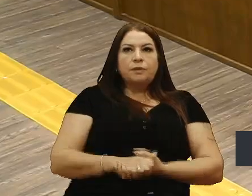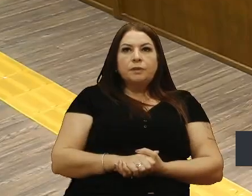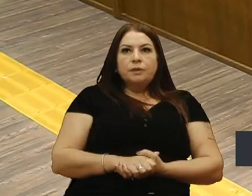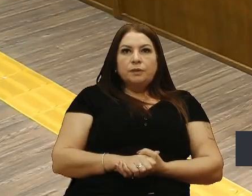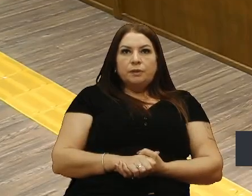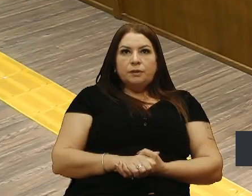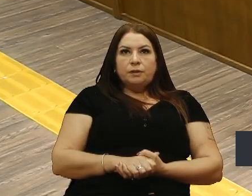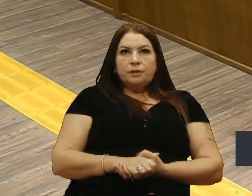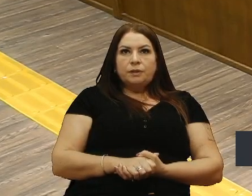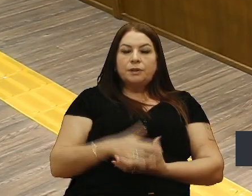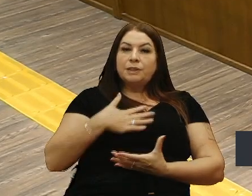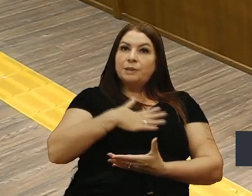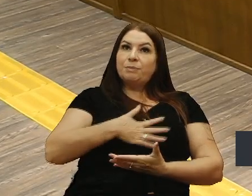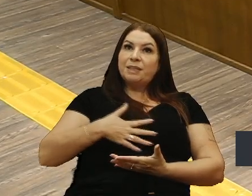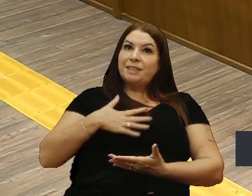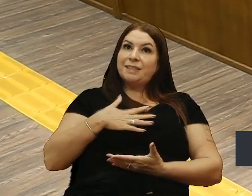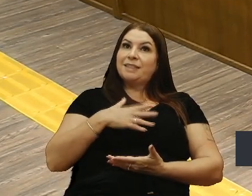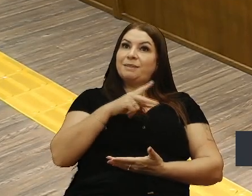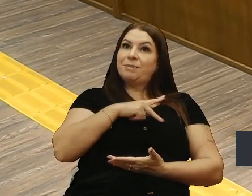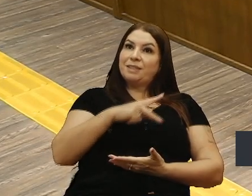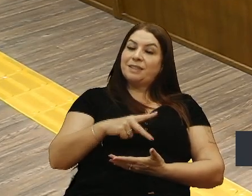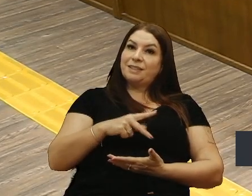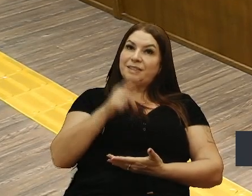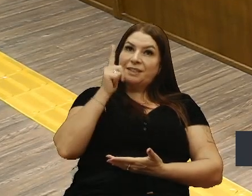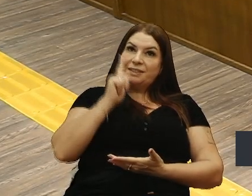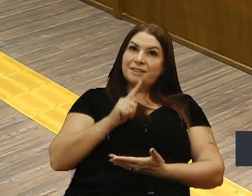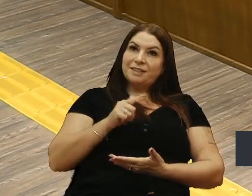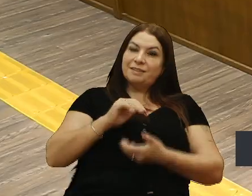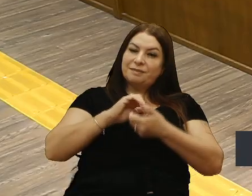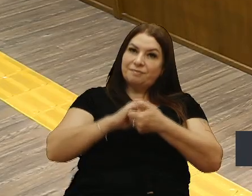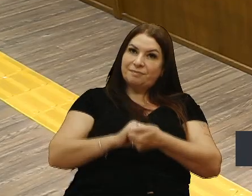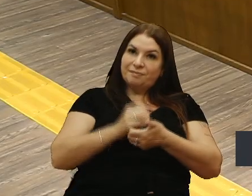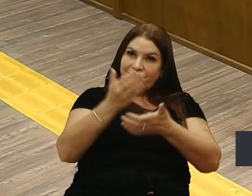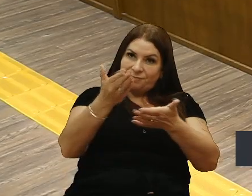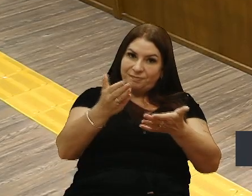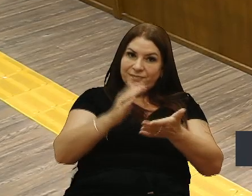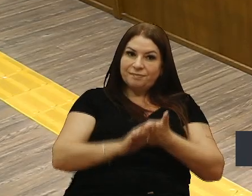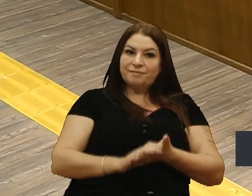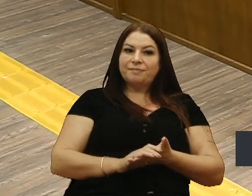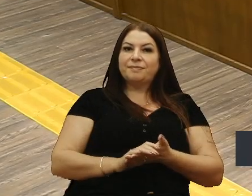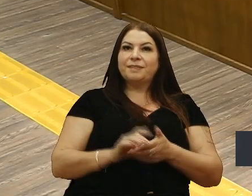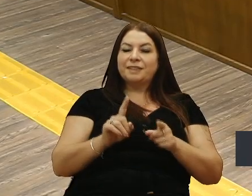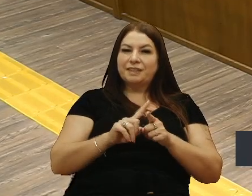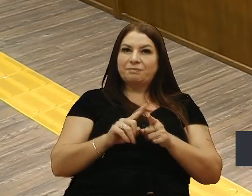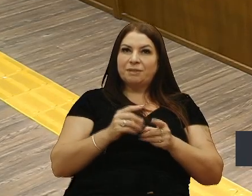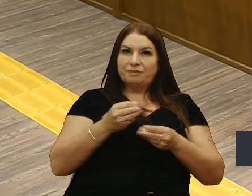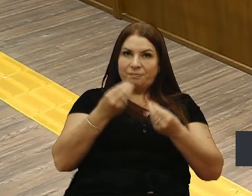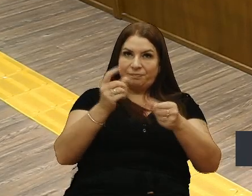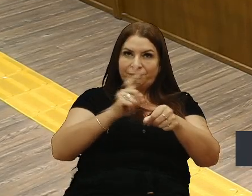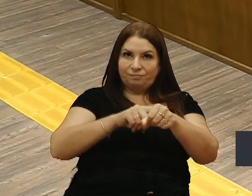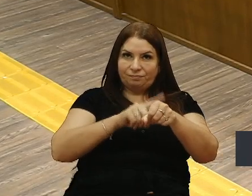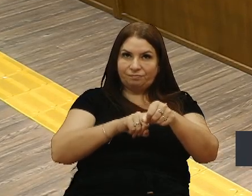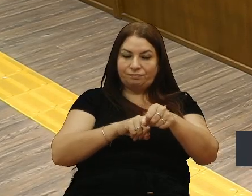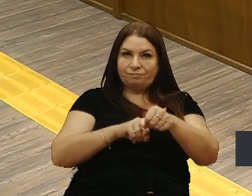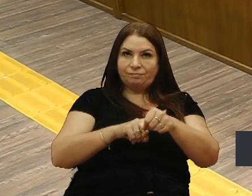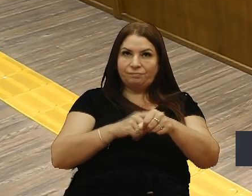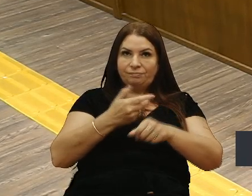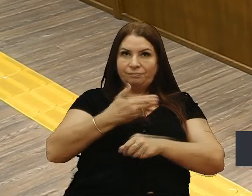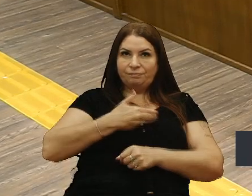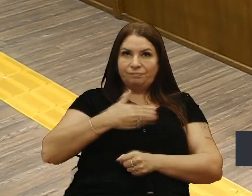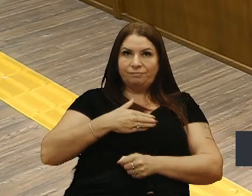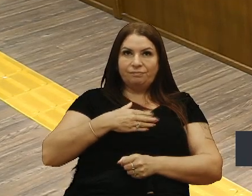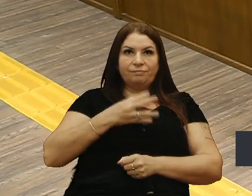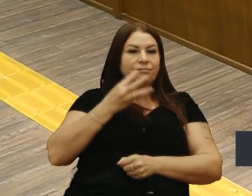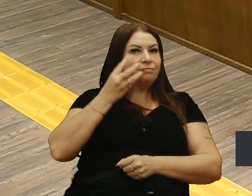Bard. Que prazer, presidente Lucas Carenhato. Meus cumprimentos a Vossa Excelência e de imediato eu vou ceder a parte ao meu grande amigo José de